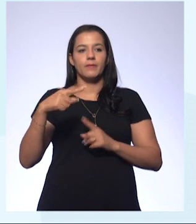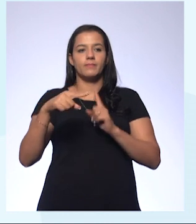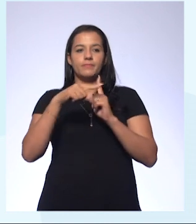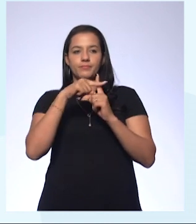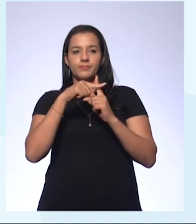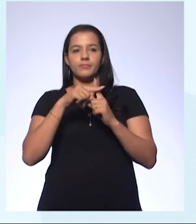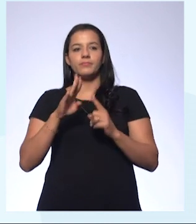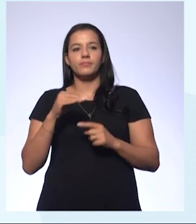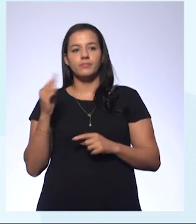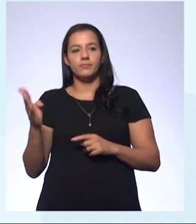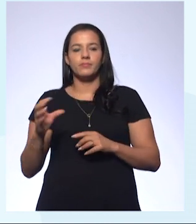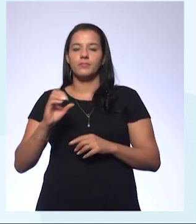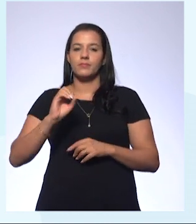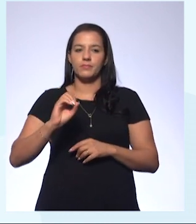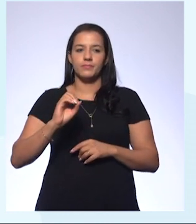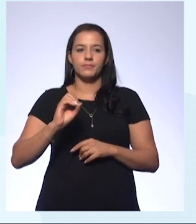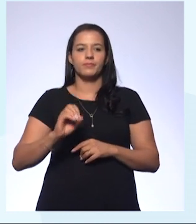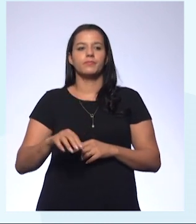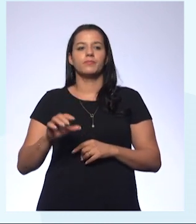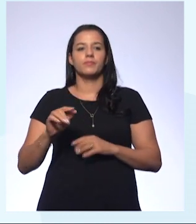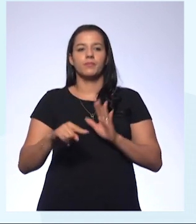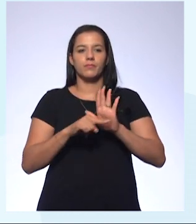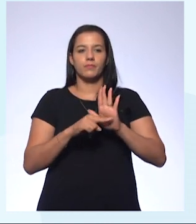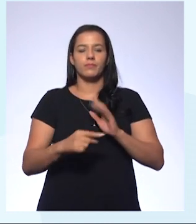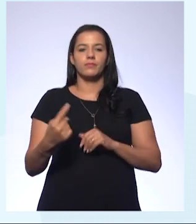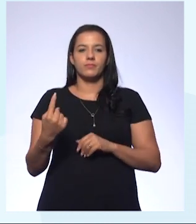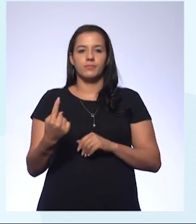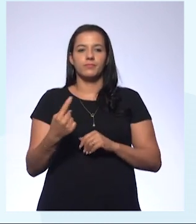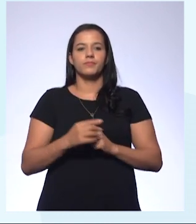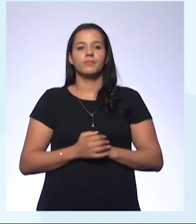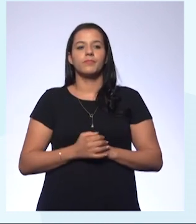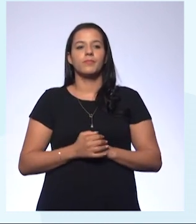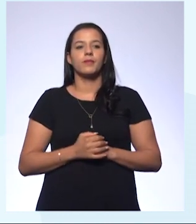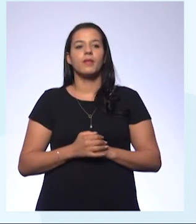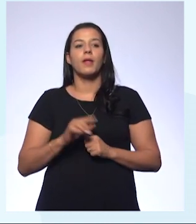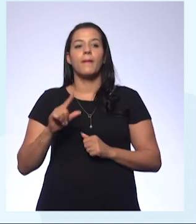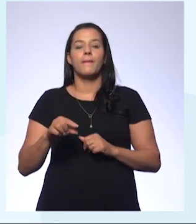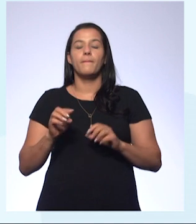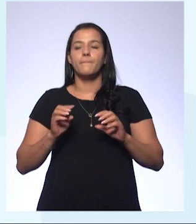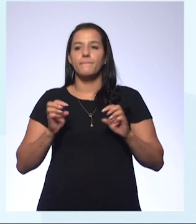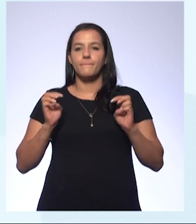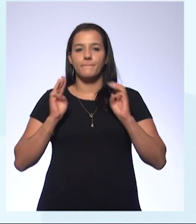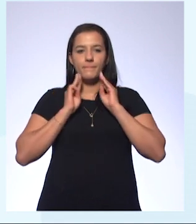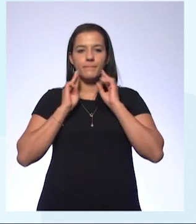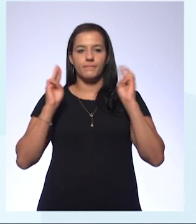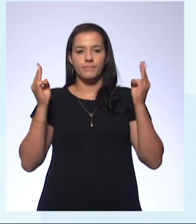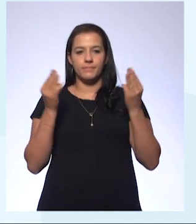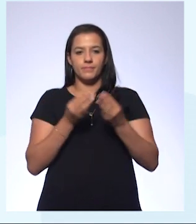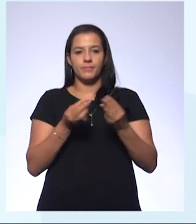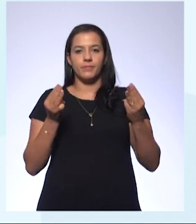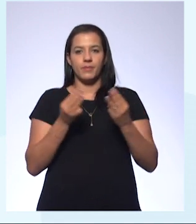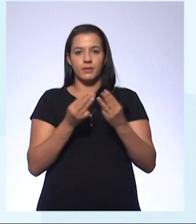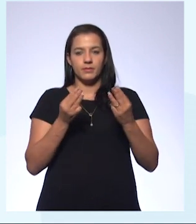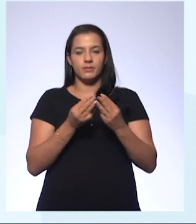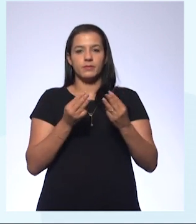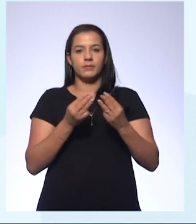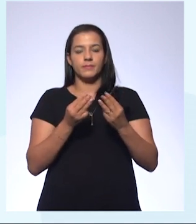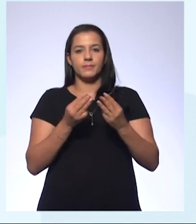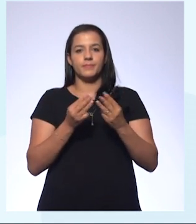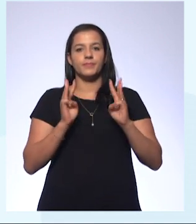partículas também. Então temos prótons, nêutrons e elétrons. Símbolo, P minúsculo, N minúsculo e o E.